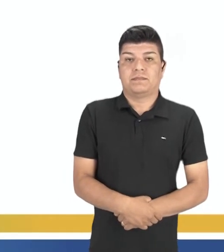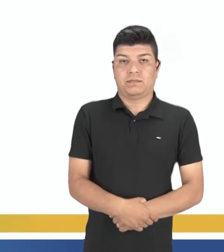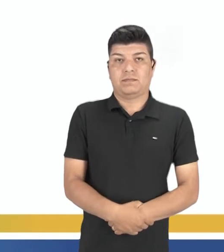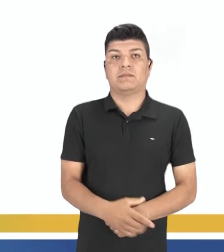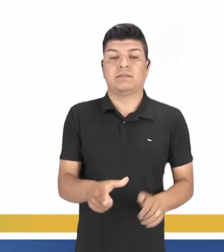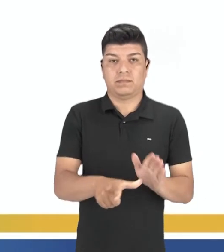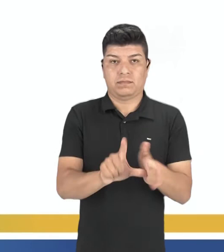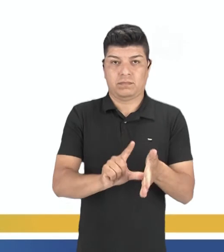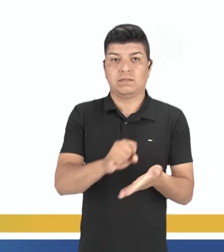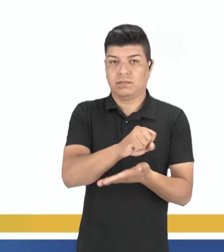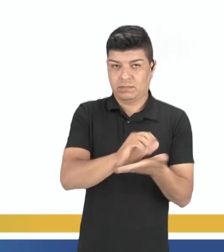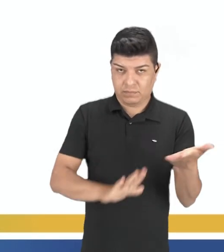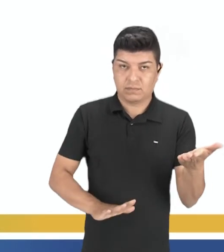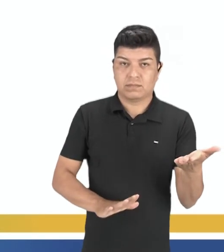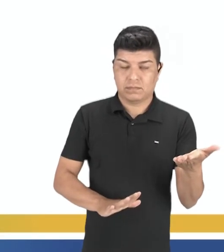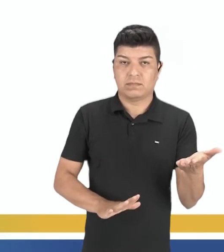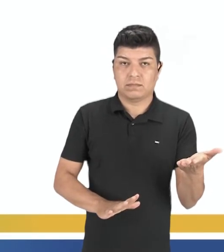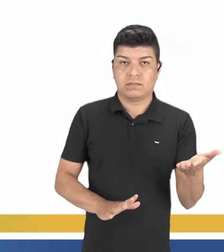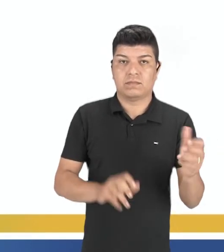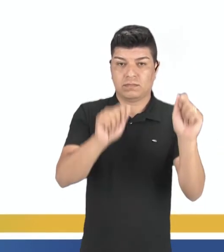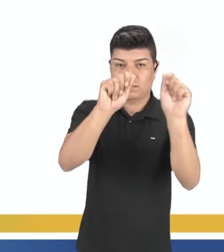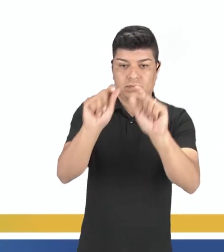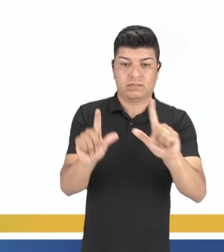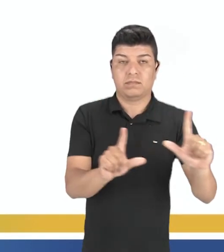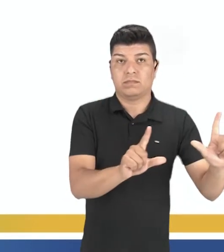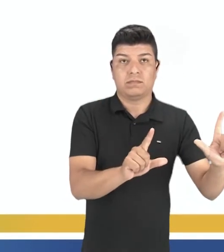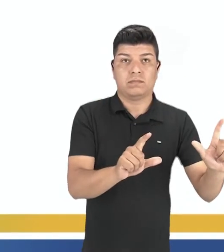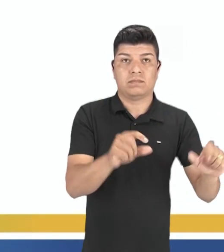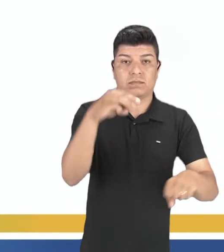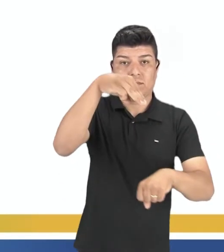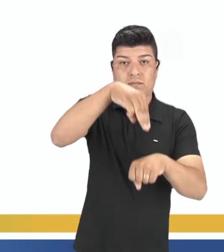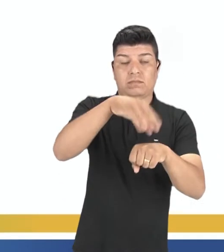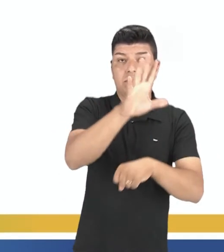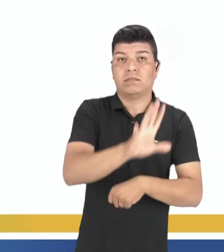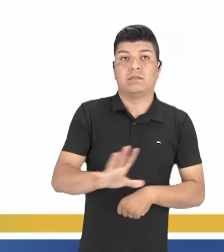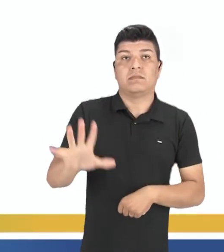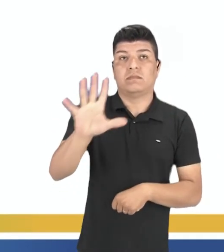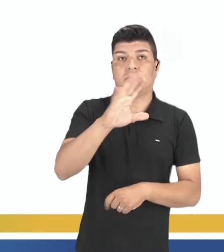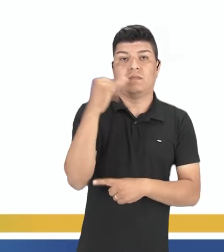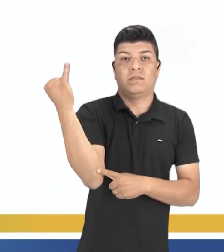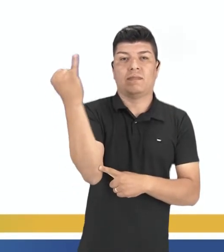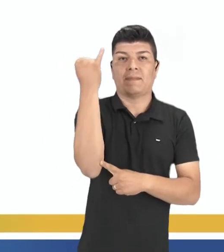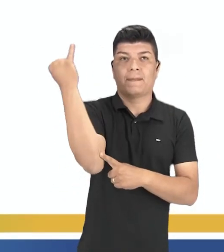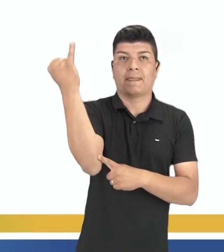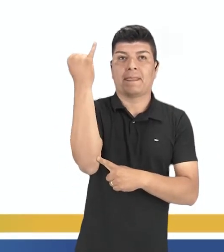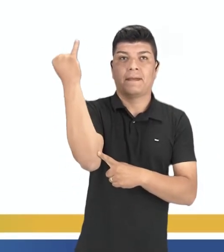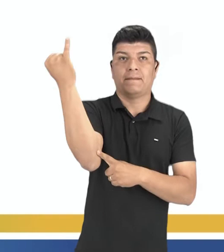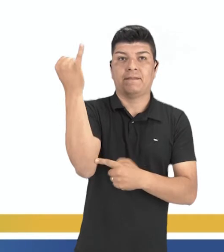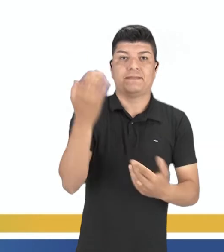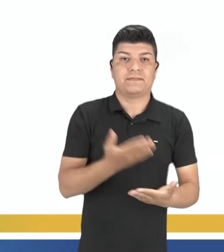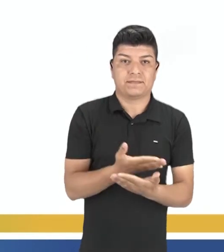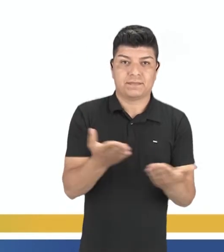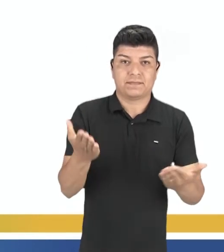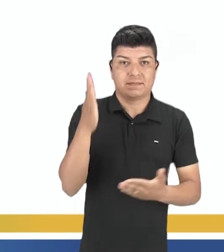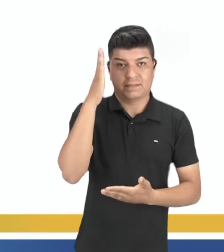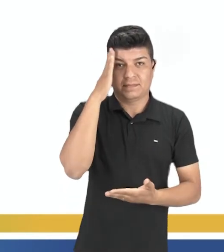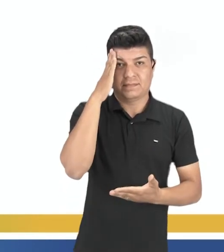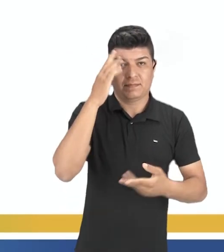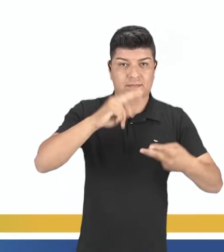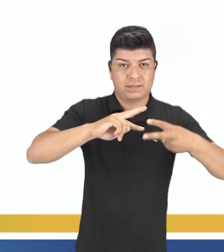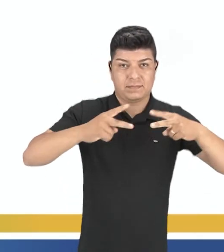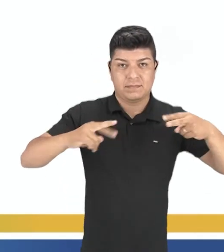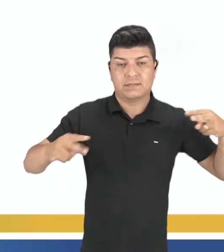no exercitando, vocês dar uma olhadinha no quadro, esse mapazinho mental que é muito importante para vocês entenderem